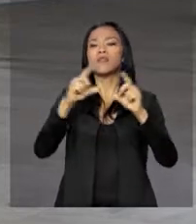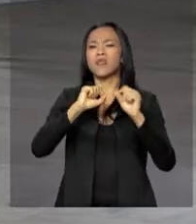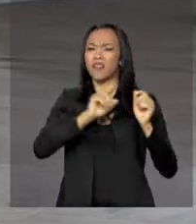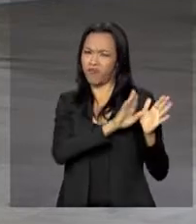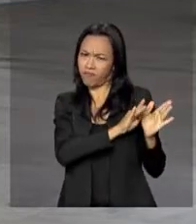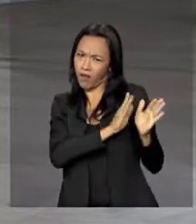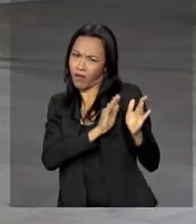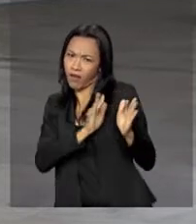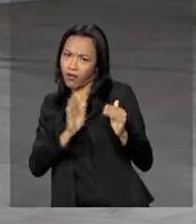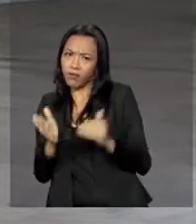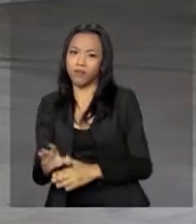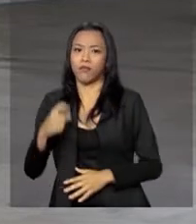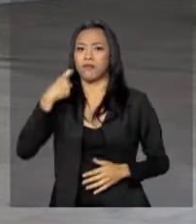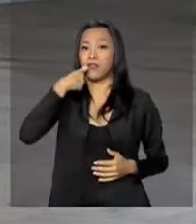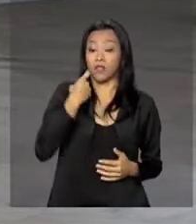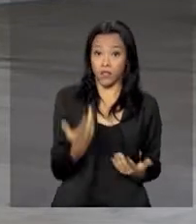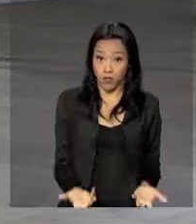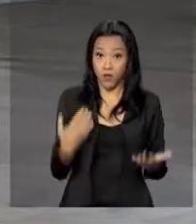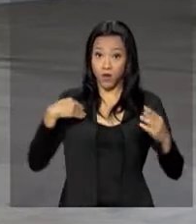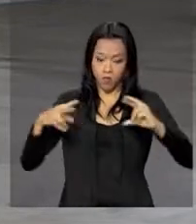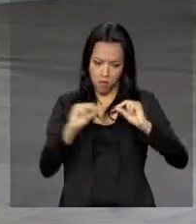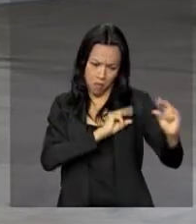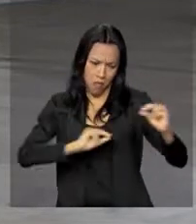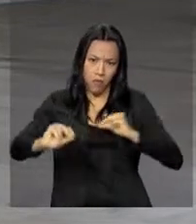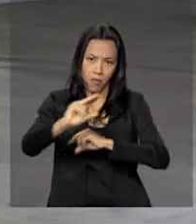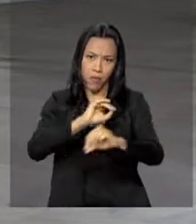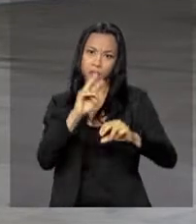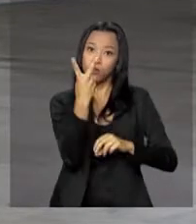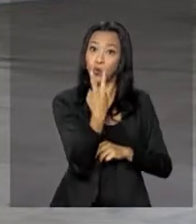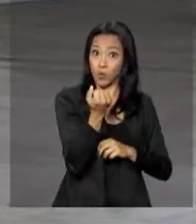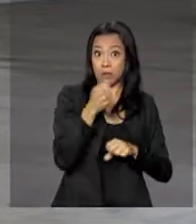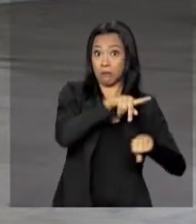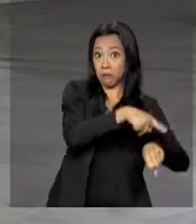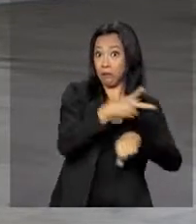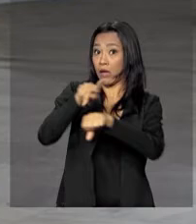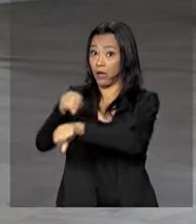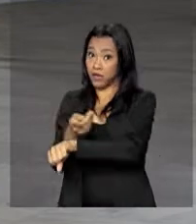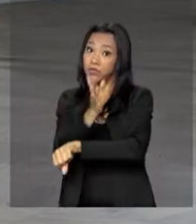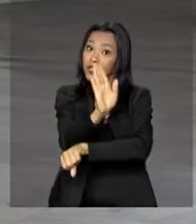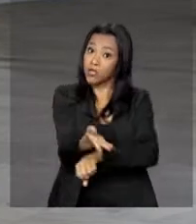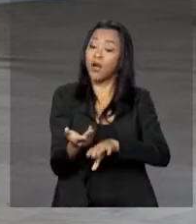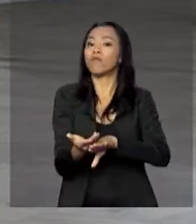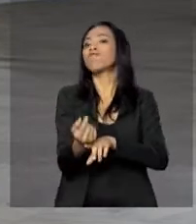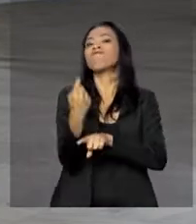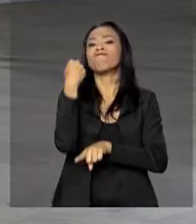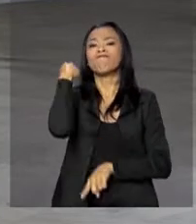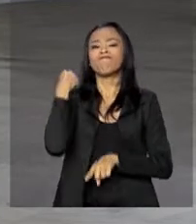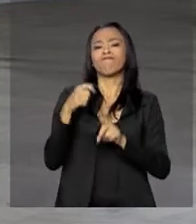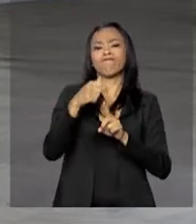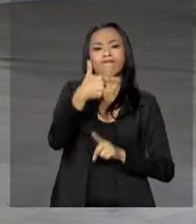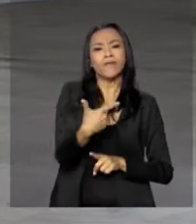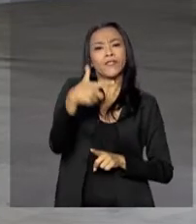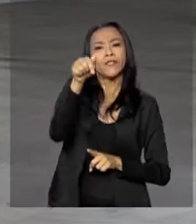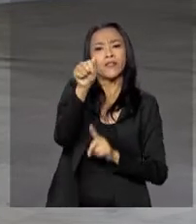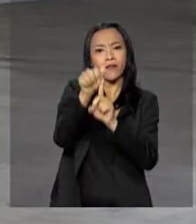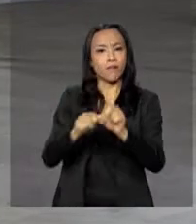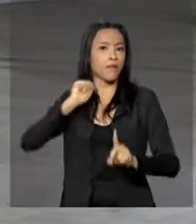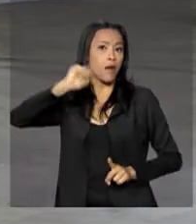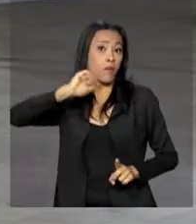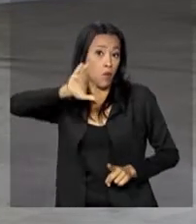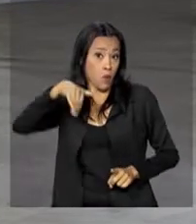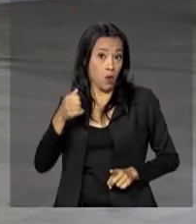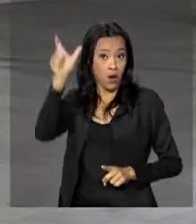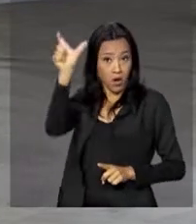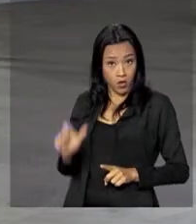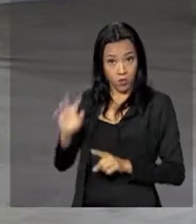sexta feira as conversas entre os dois países começaram em 27 de abril quando o presidente do chile